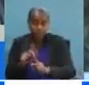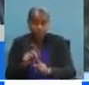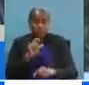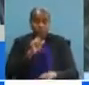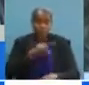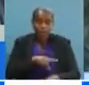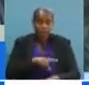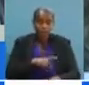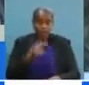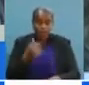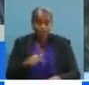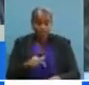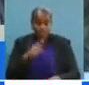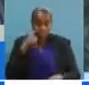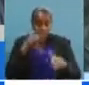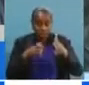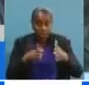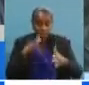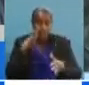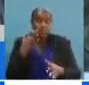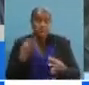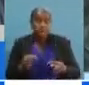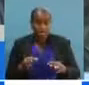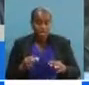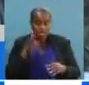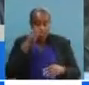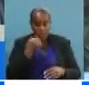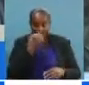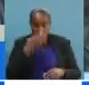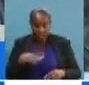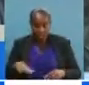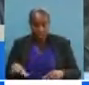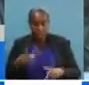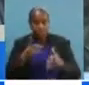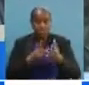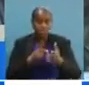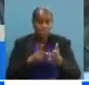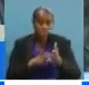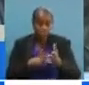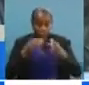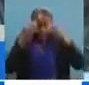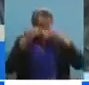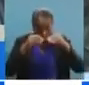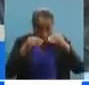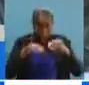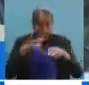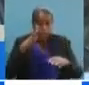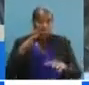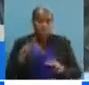para que possa se dar uma atenção especial às crianças com necessidades